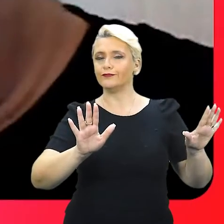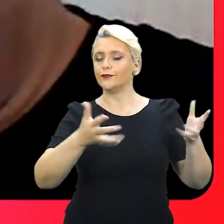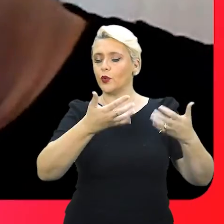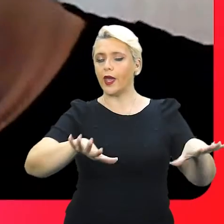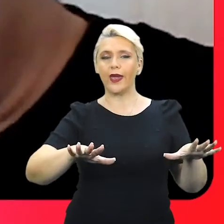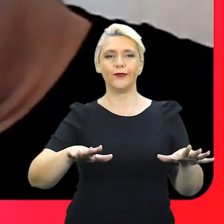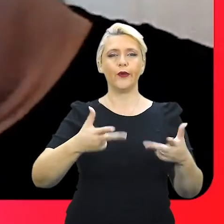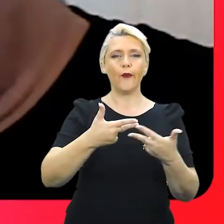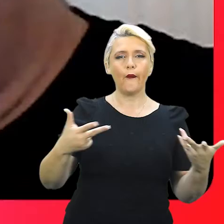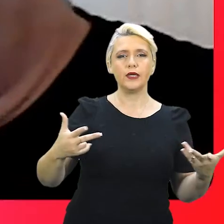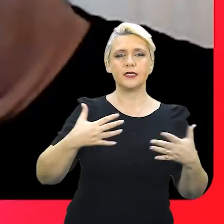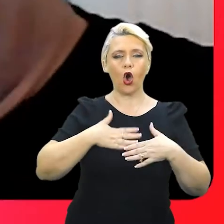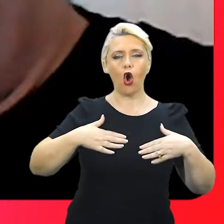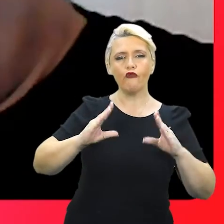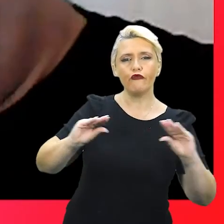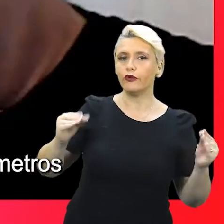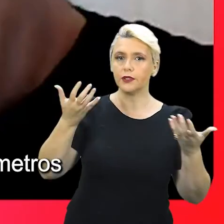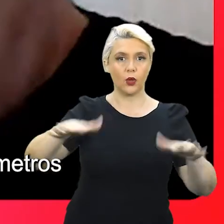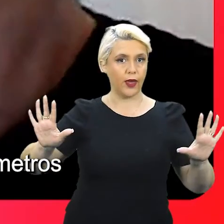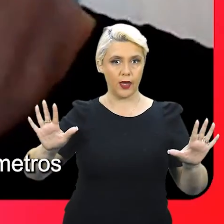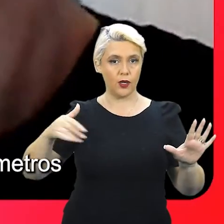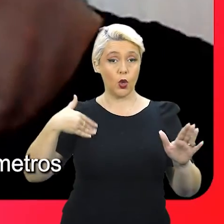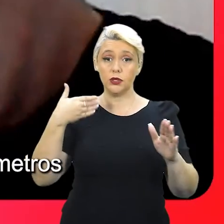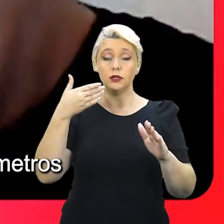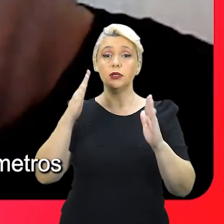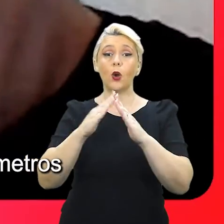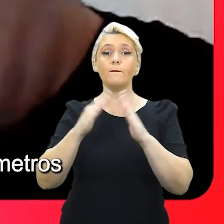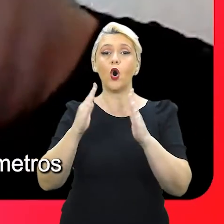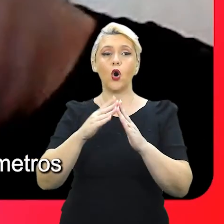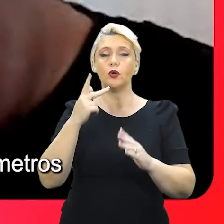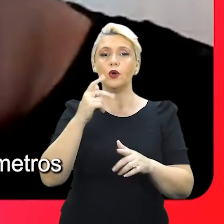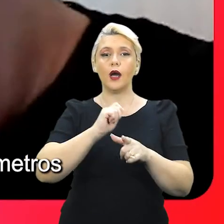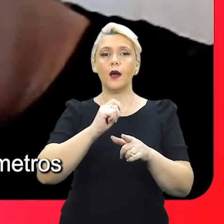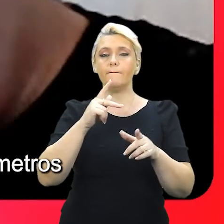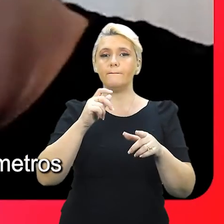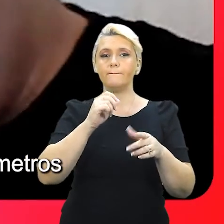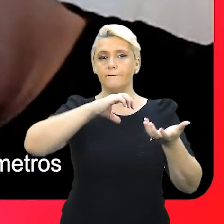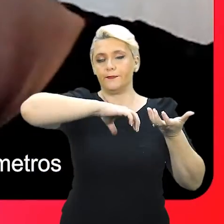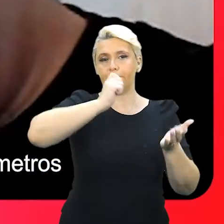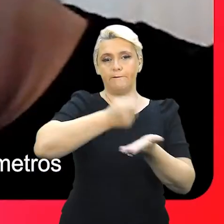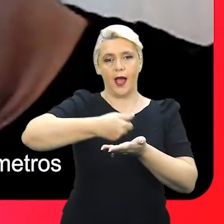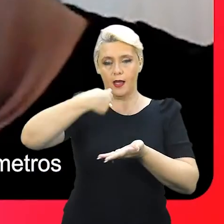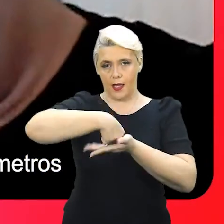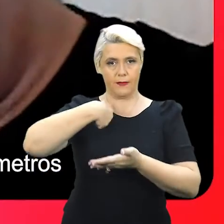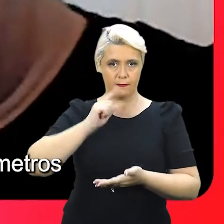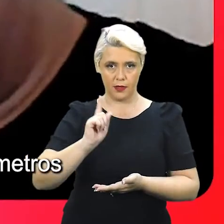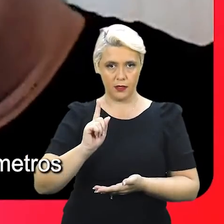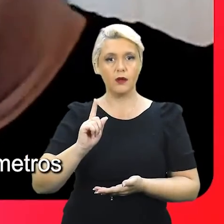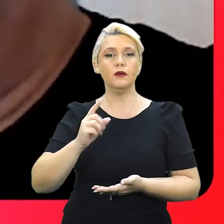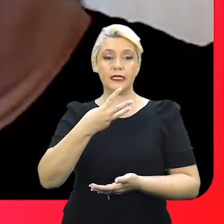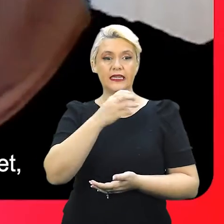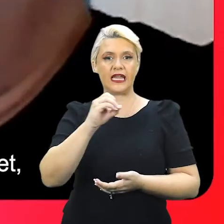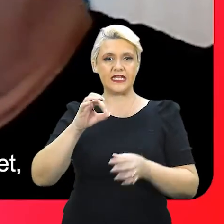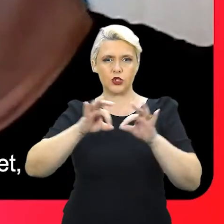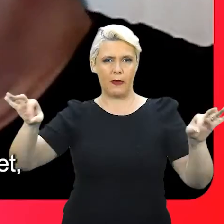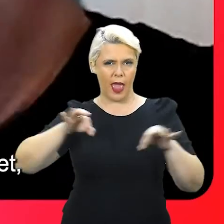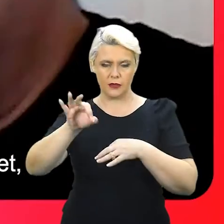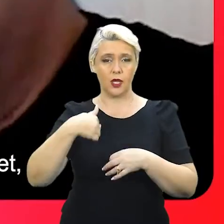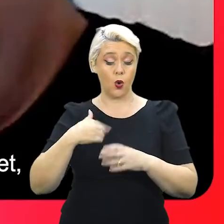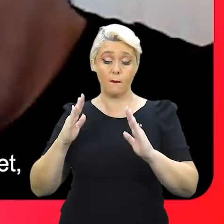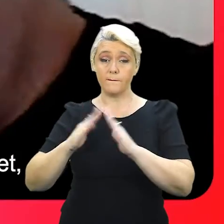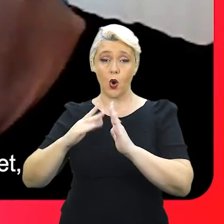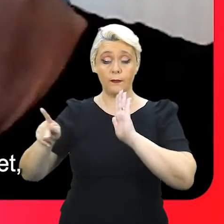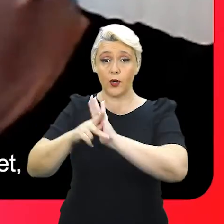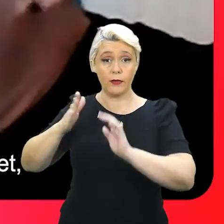as mordomias que tem. Portanto, eu não moro em apartamento de 300 metros quadrados, que o senador tem direito. Eu moro aqui no